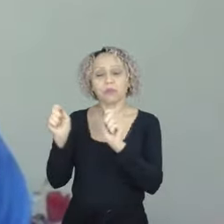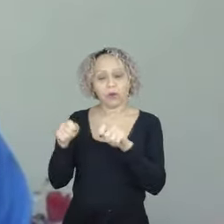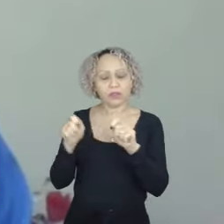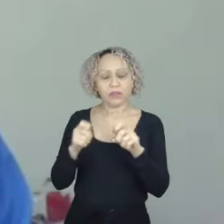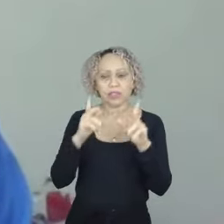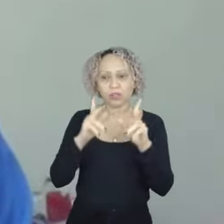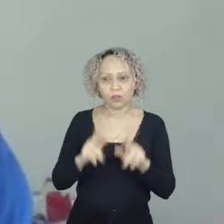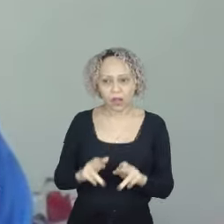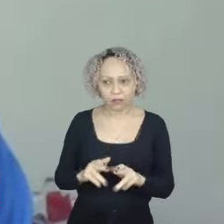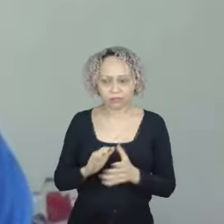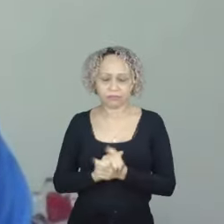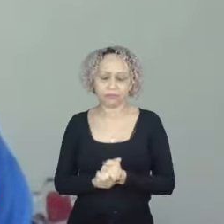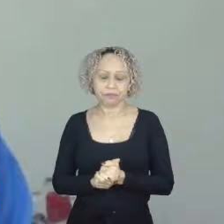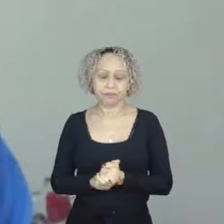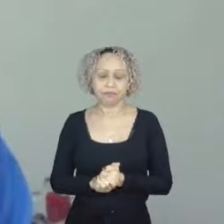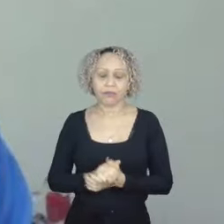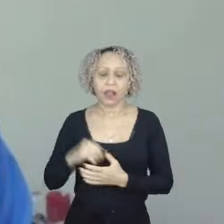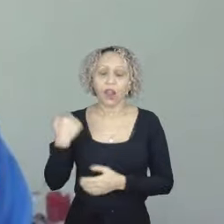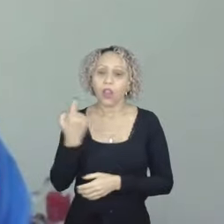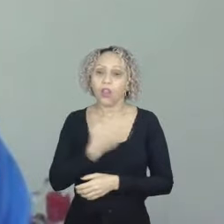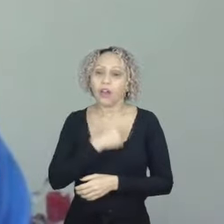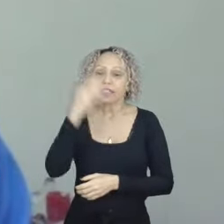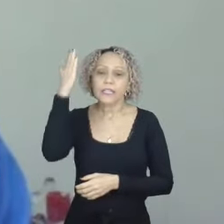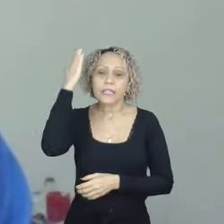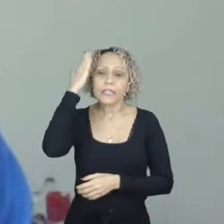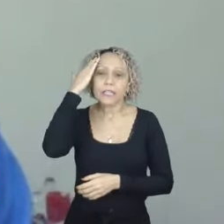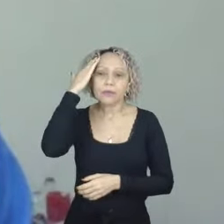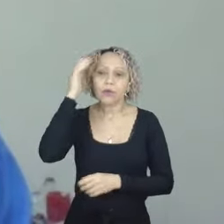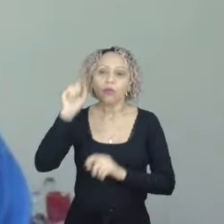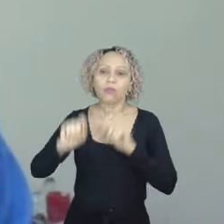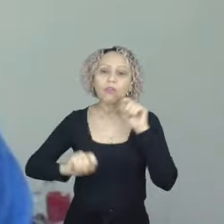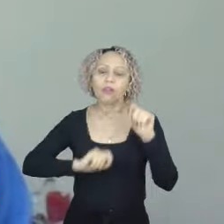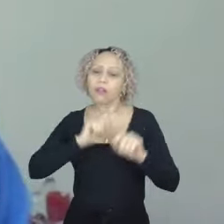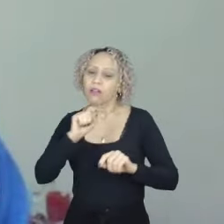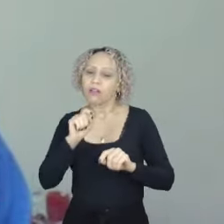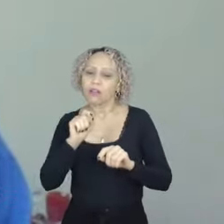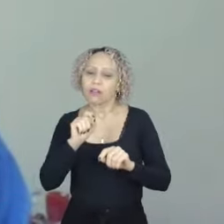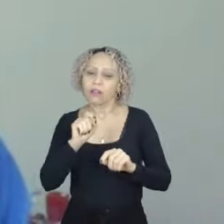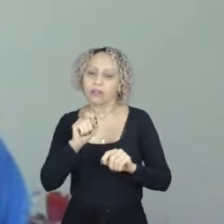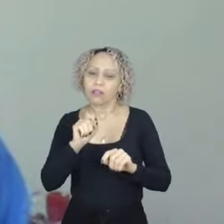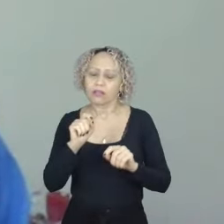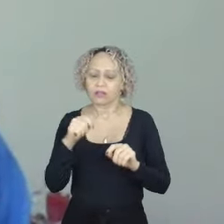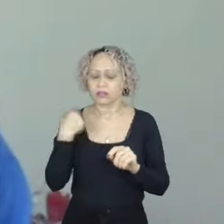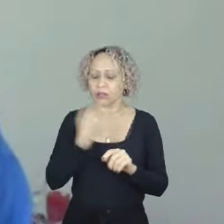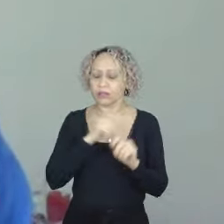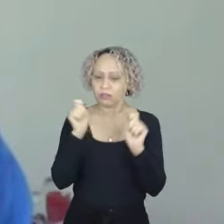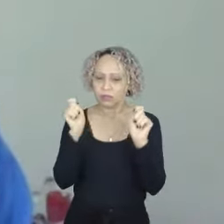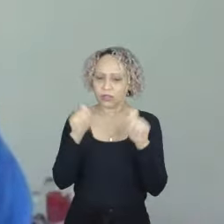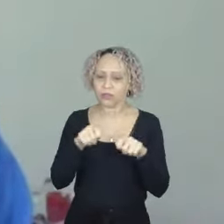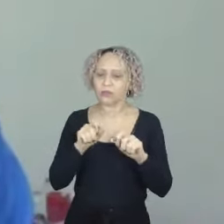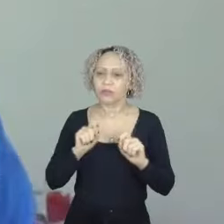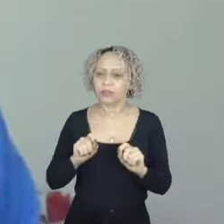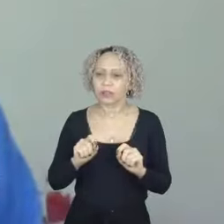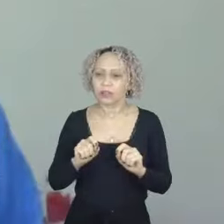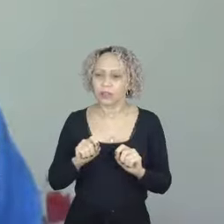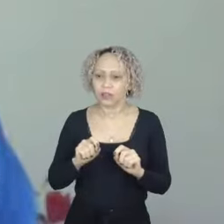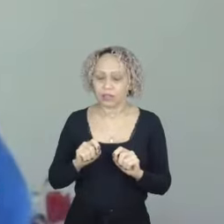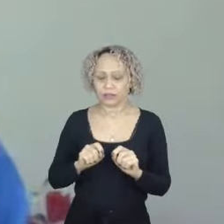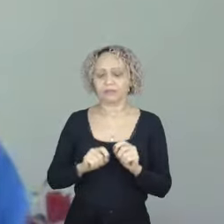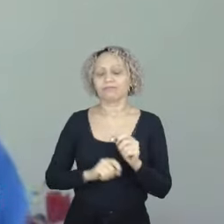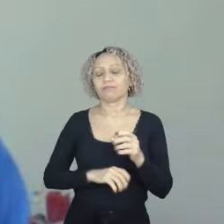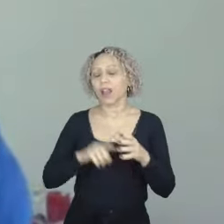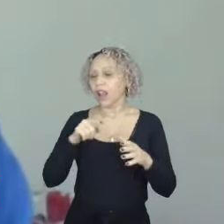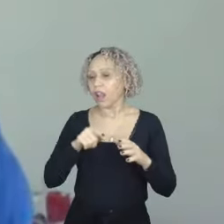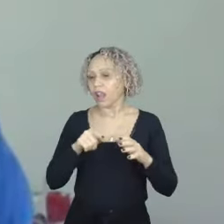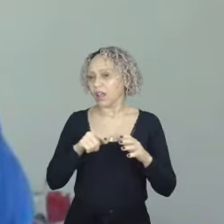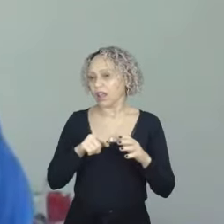achado. E nós entendemos que isso faz com que a gente possa mudar o parlamento,